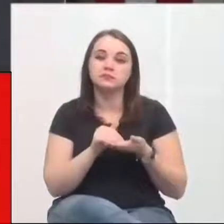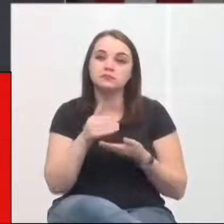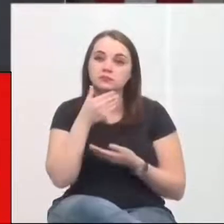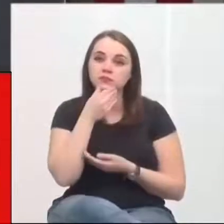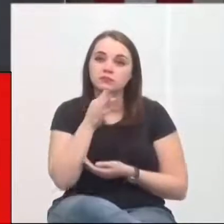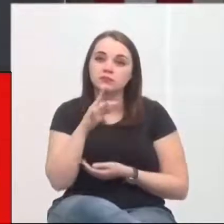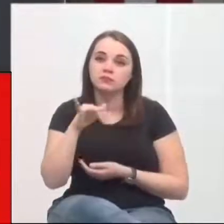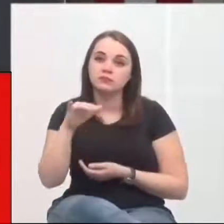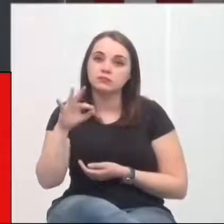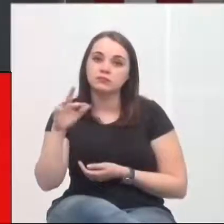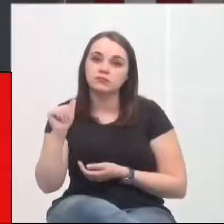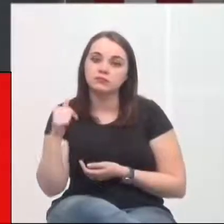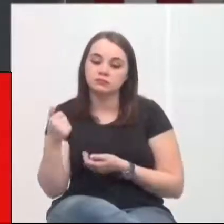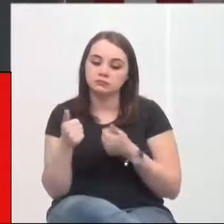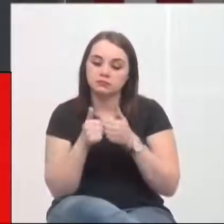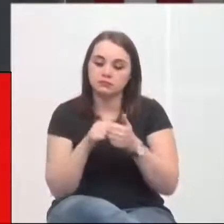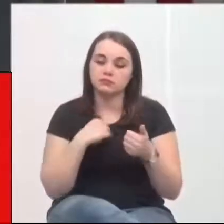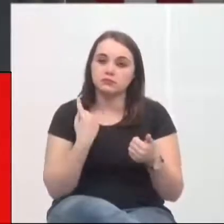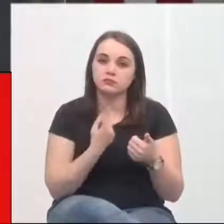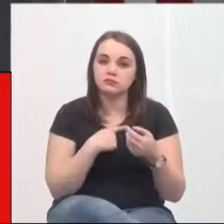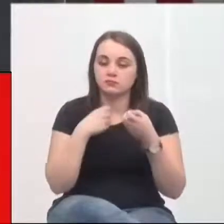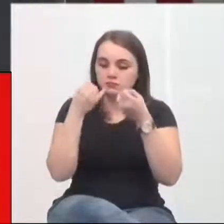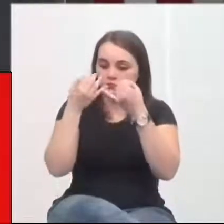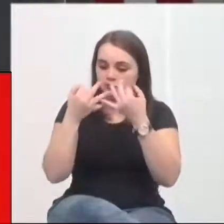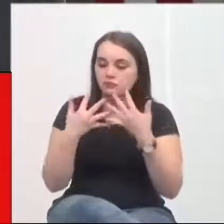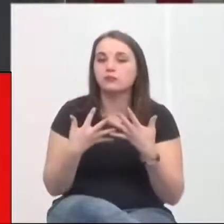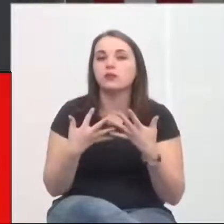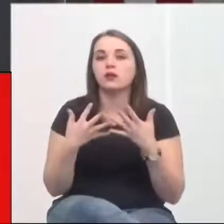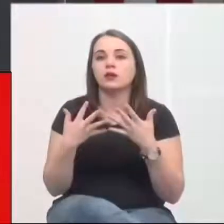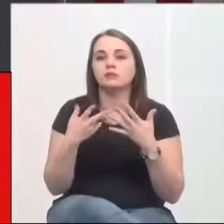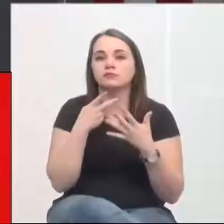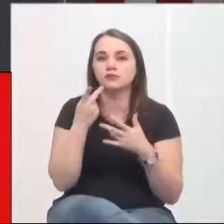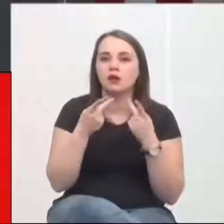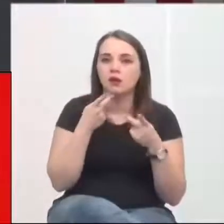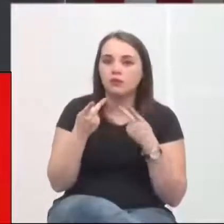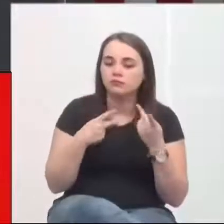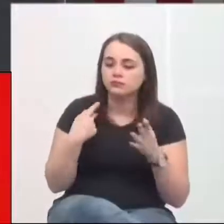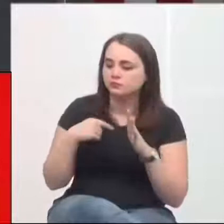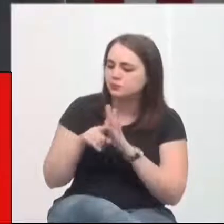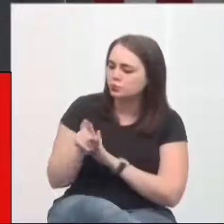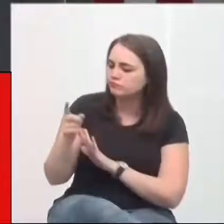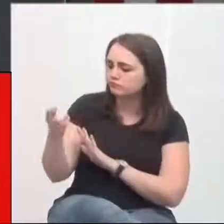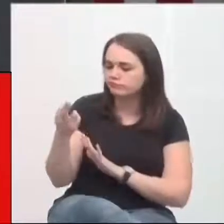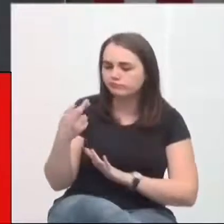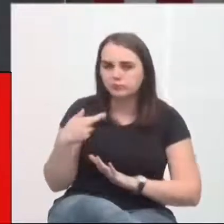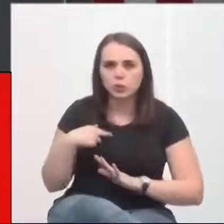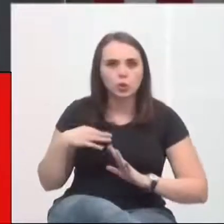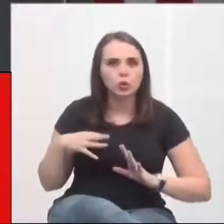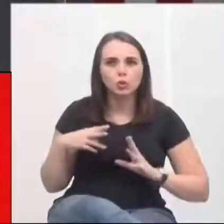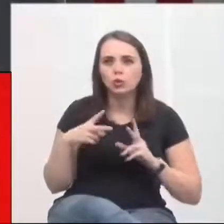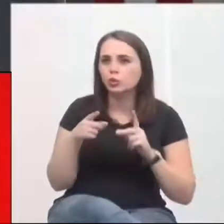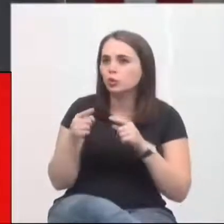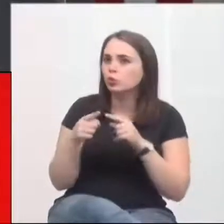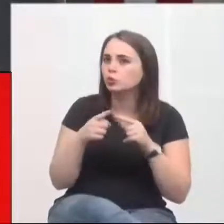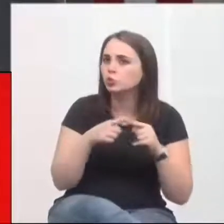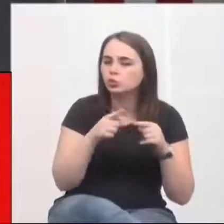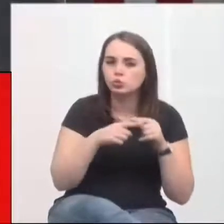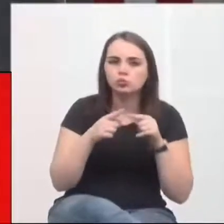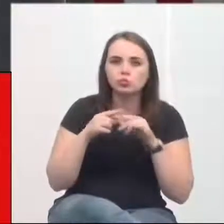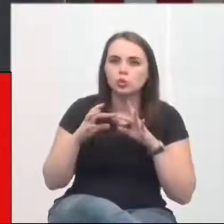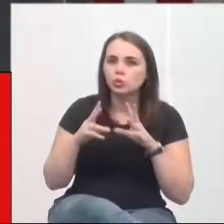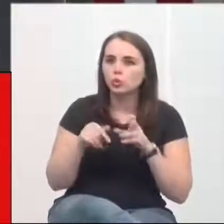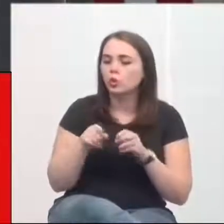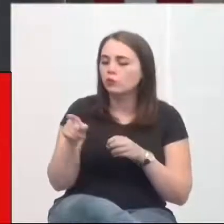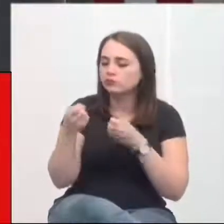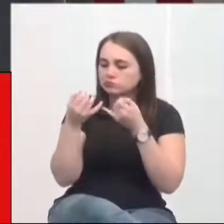nos acompanhado, prestado todo esclarecimento à nossa comissão, todo e qualquer tipo de dúvida ele